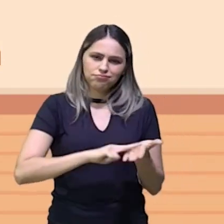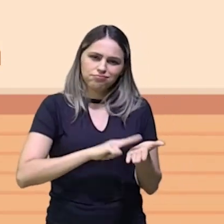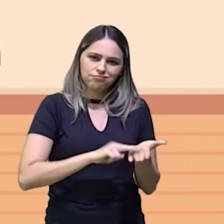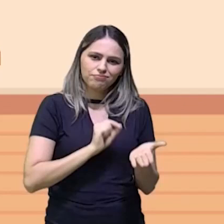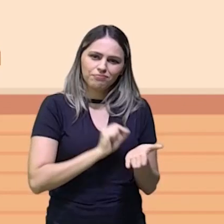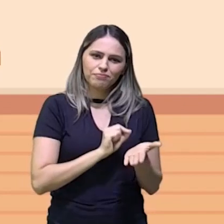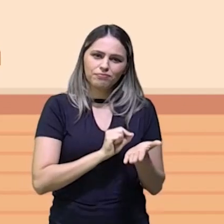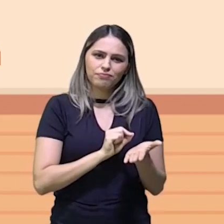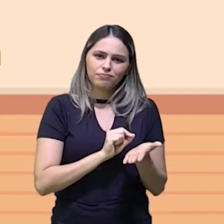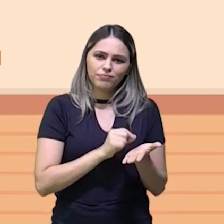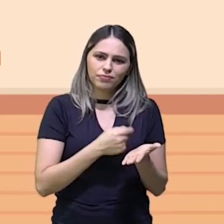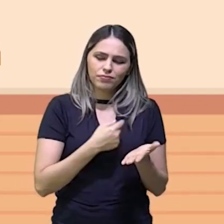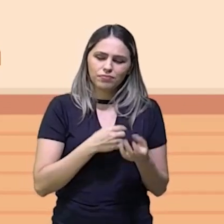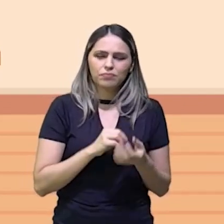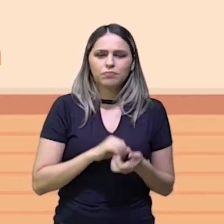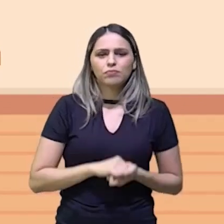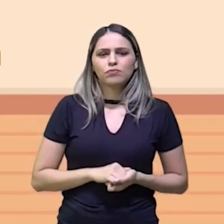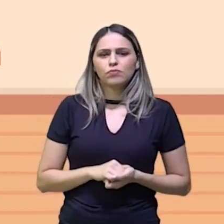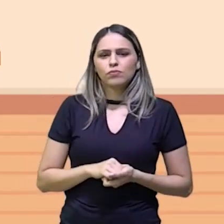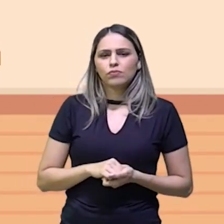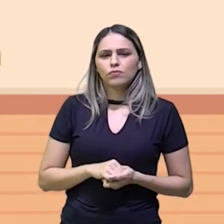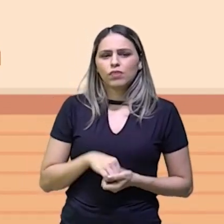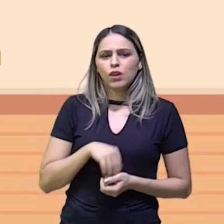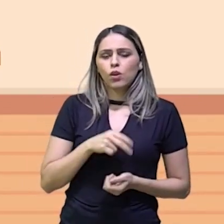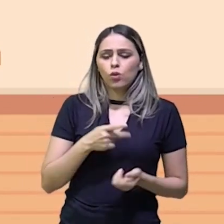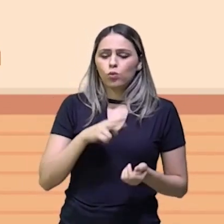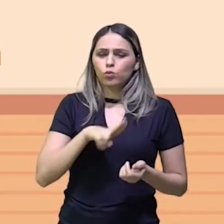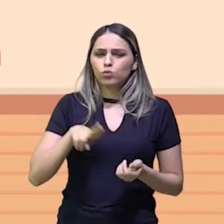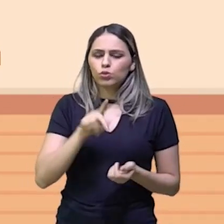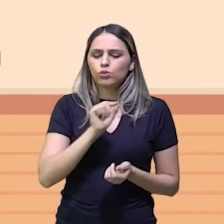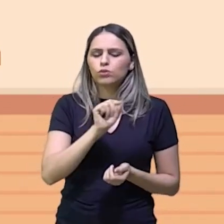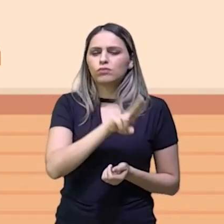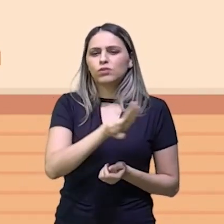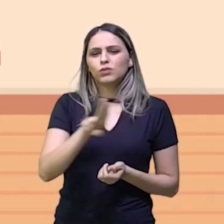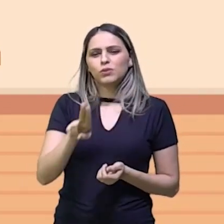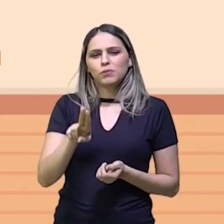carta. Você vai colocar o seu nome nesse